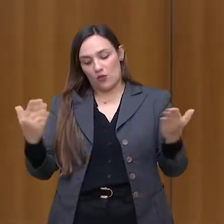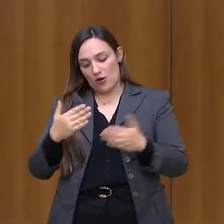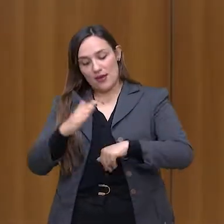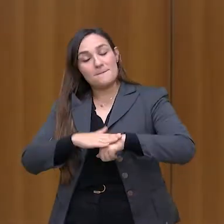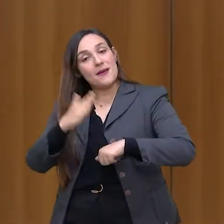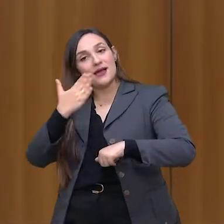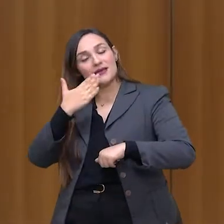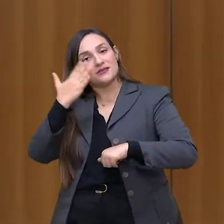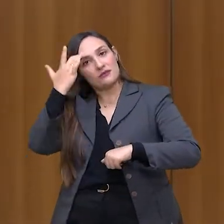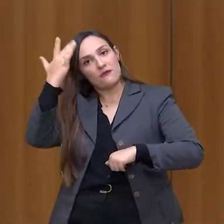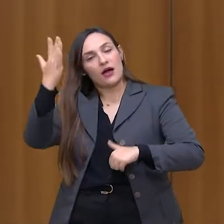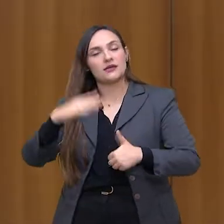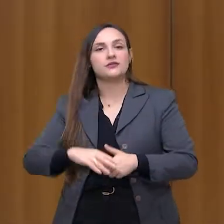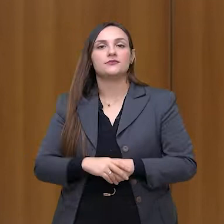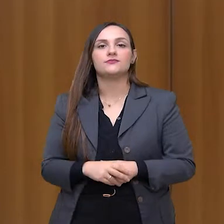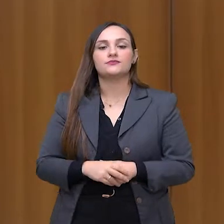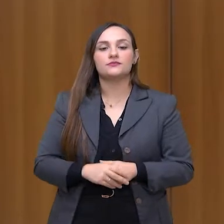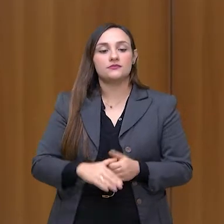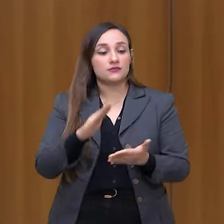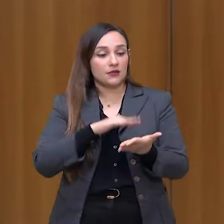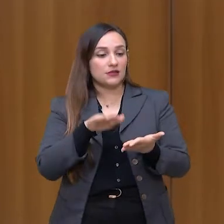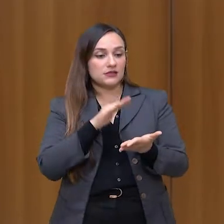A Secretaria de Bens e Serviços nossa